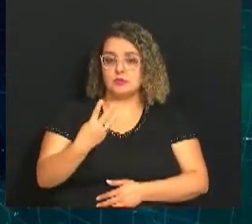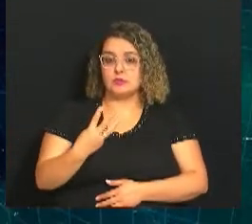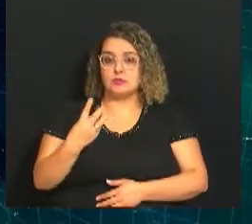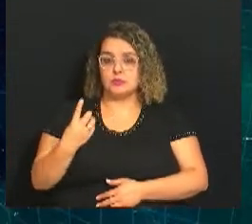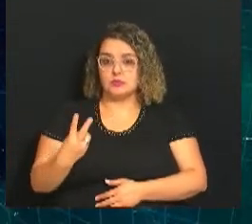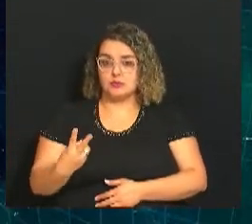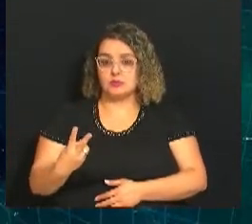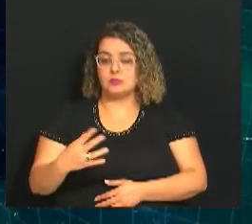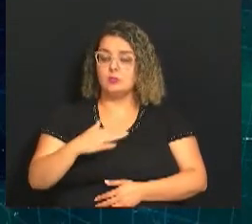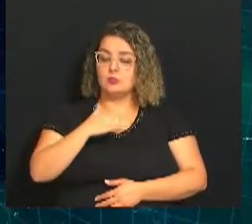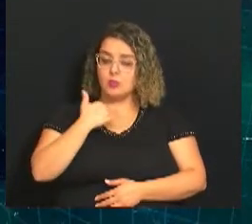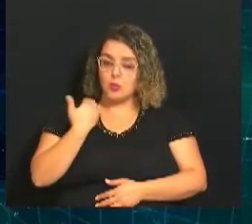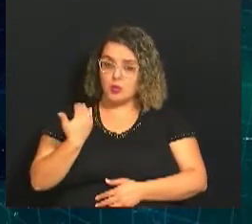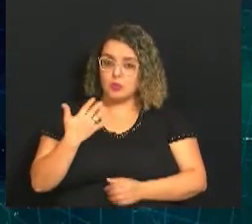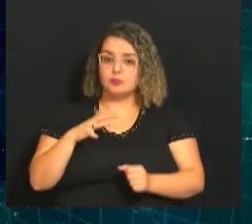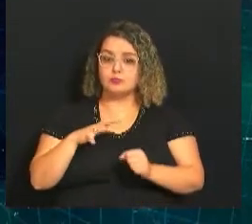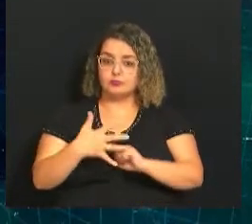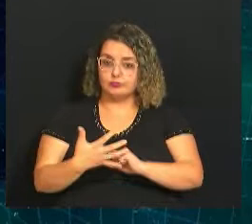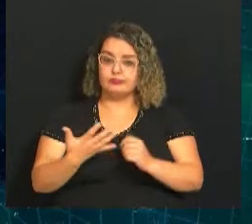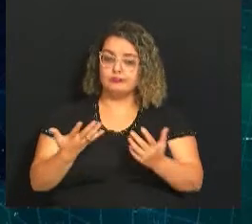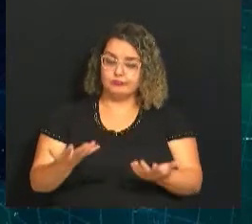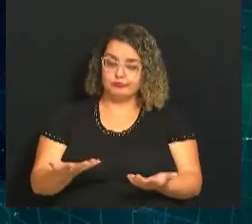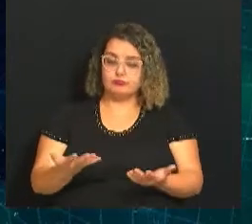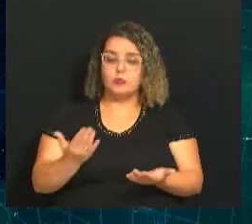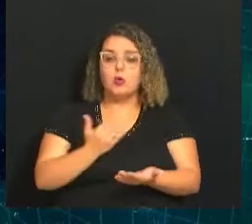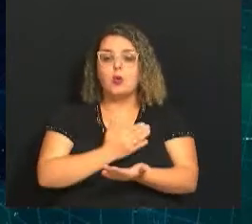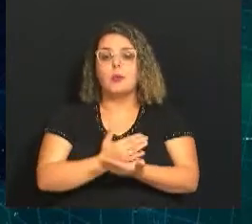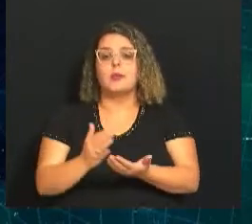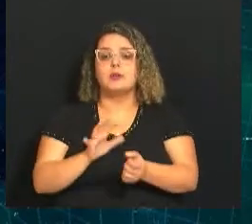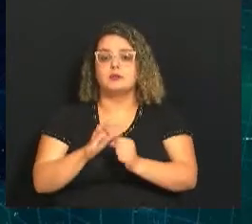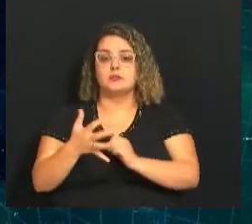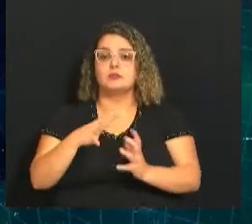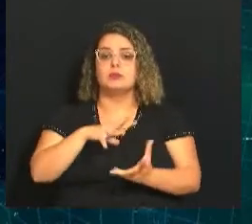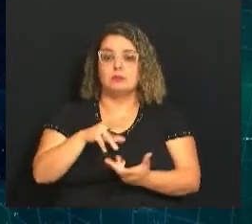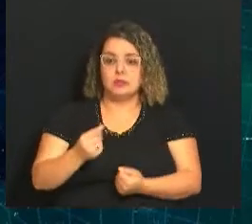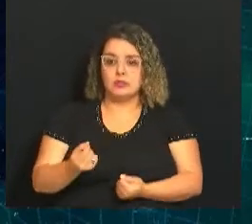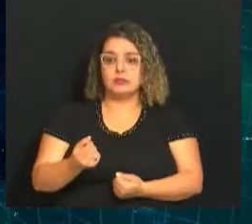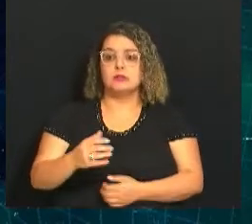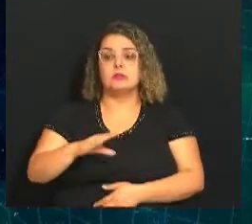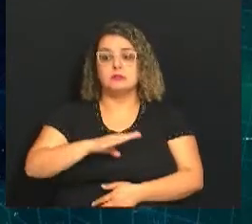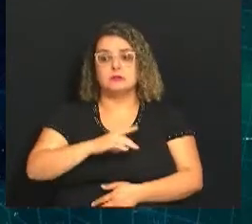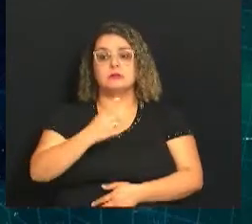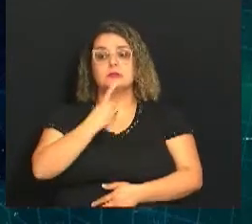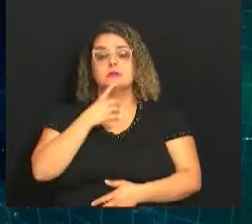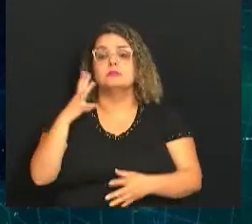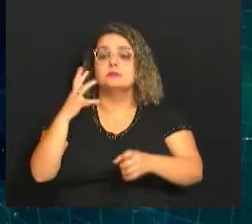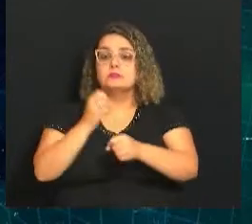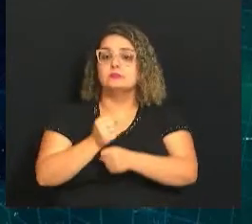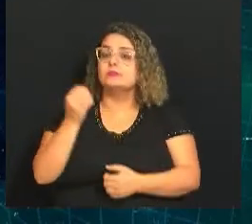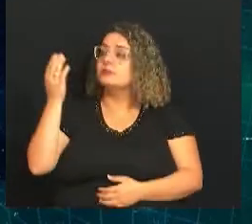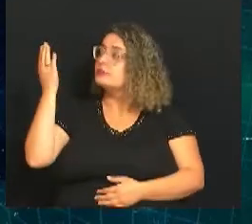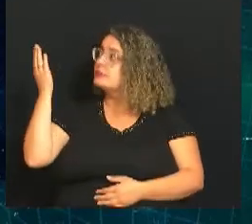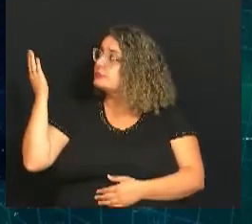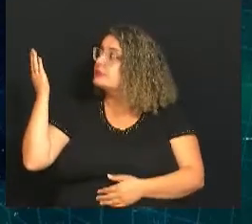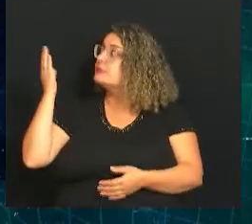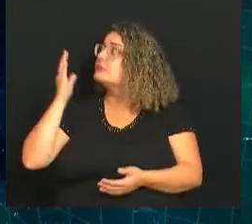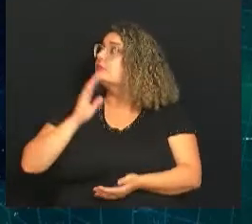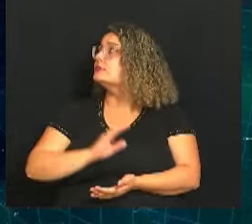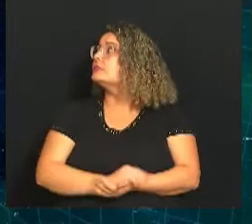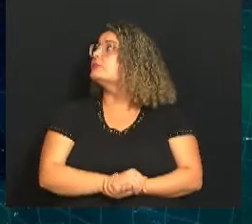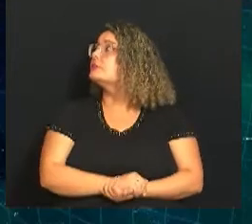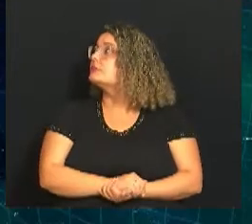12.232 mortes devido à Covid-19 desde o início da pandemia. E Campinas soma 4.982